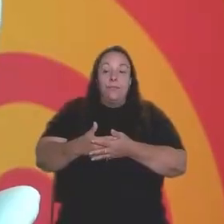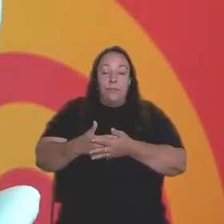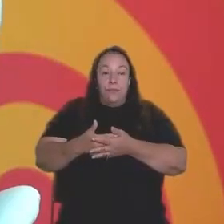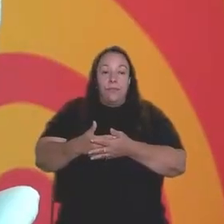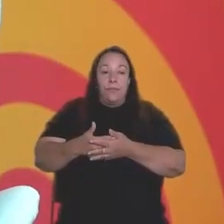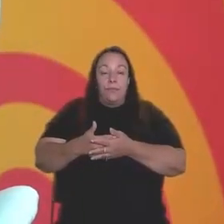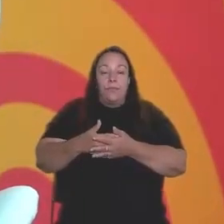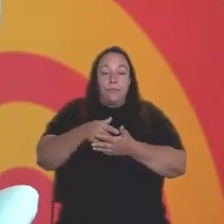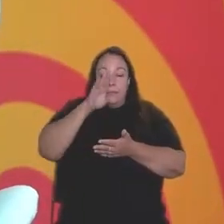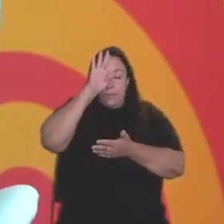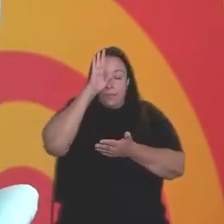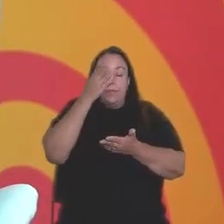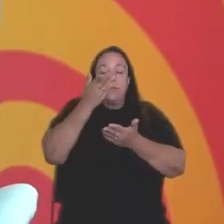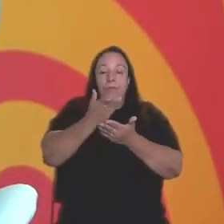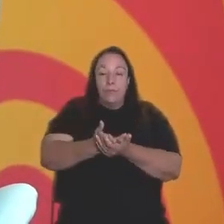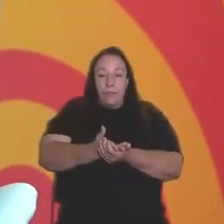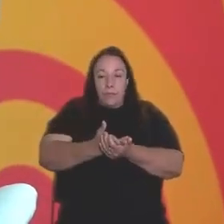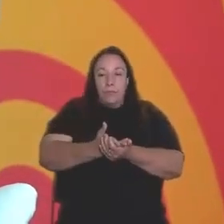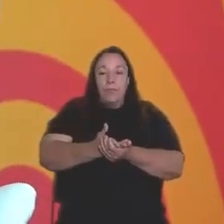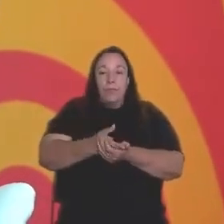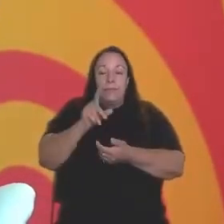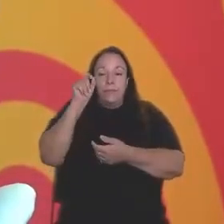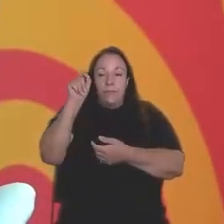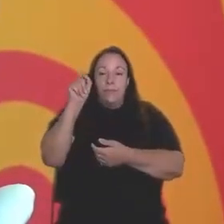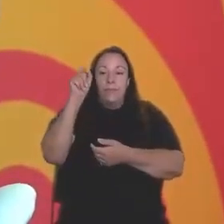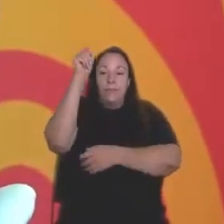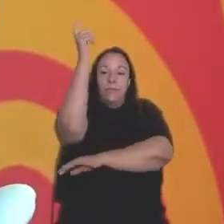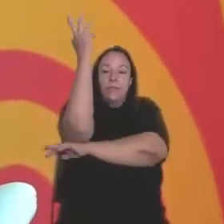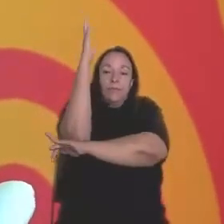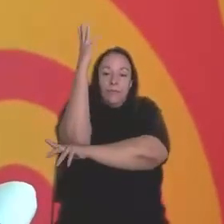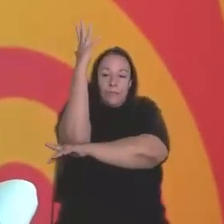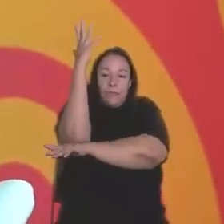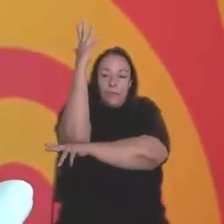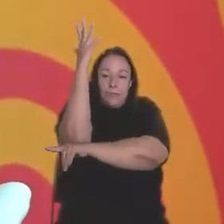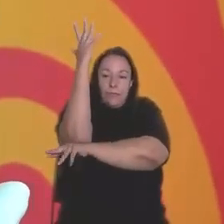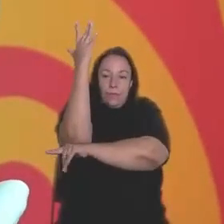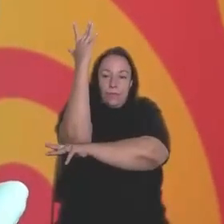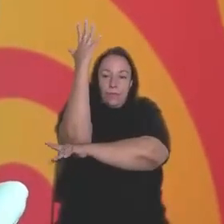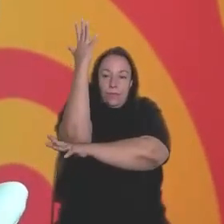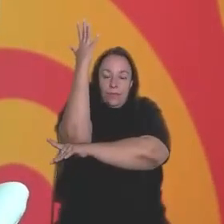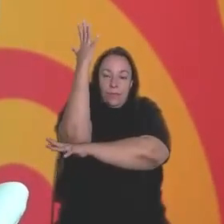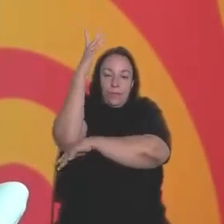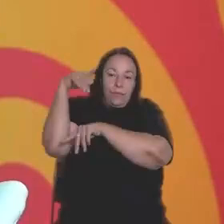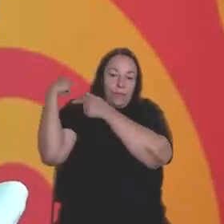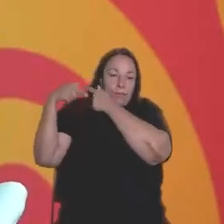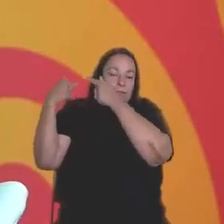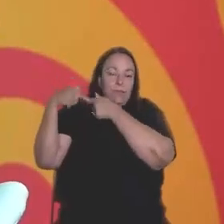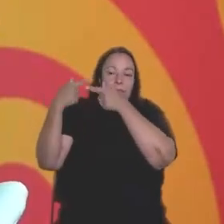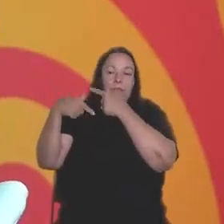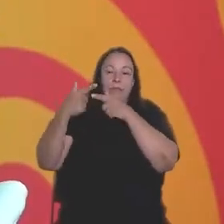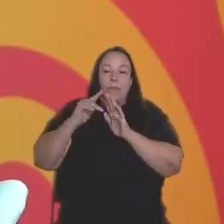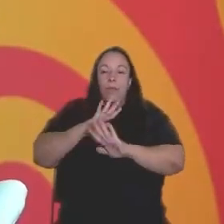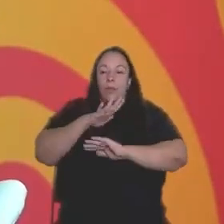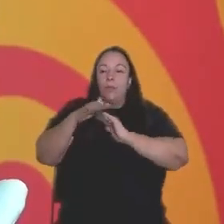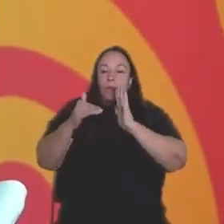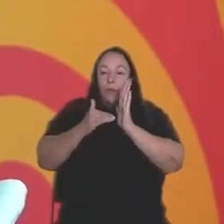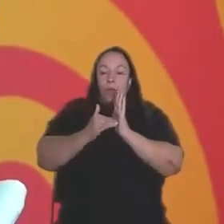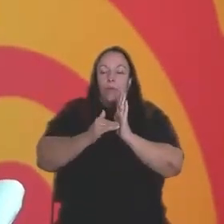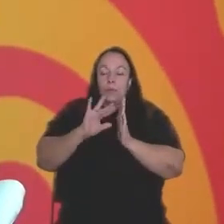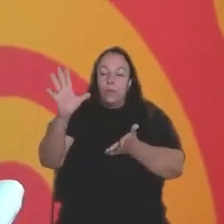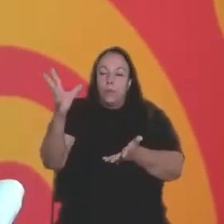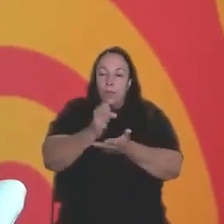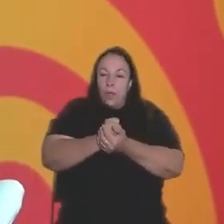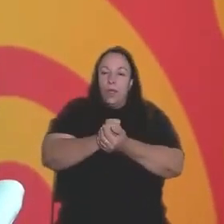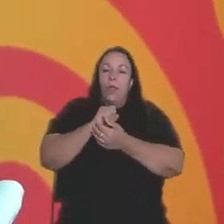que quando a gente firma raízes, né, nessas nossas origens, todo mundo ganha, o